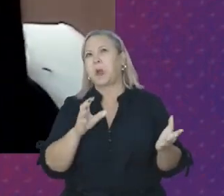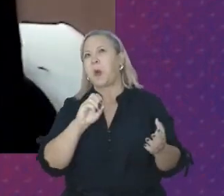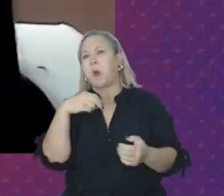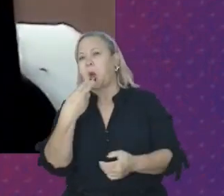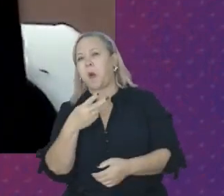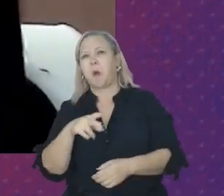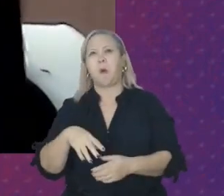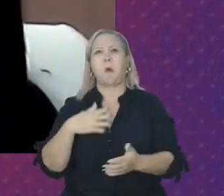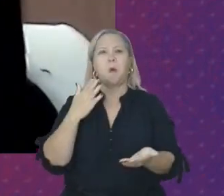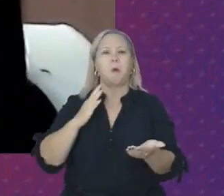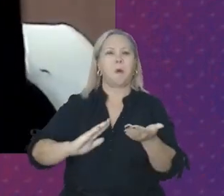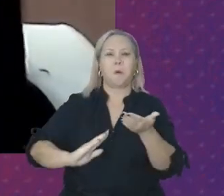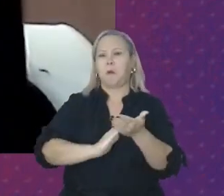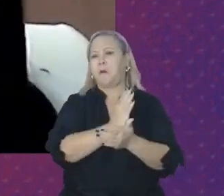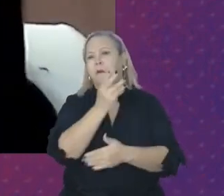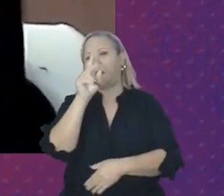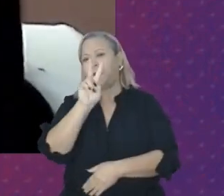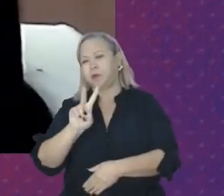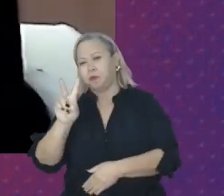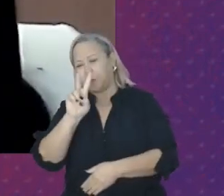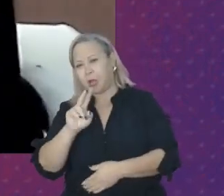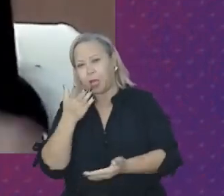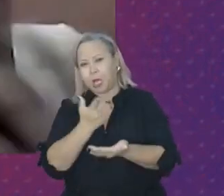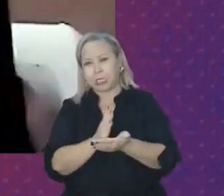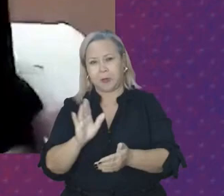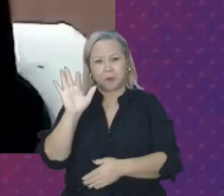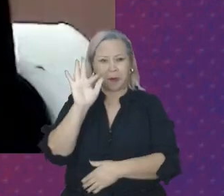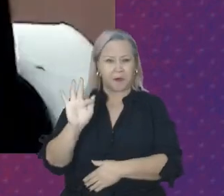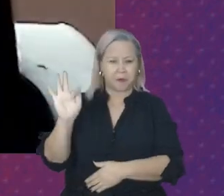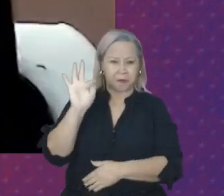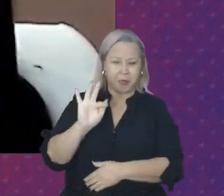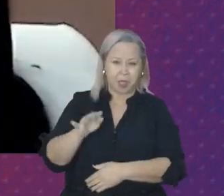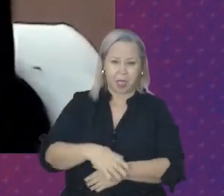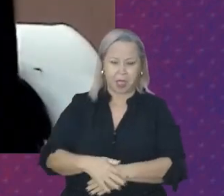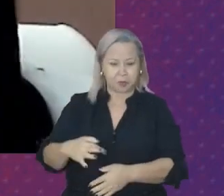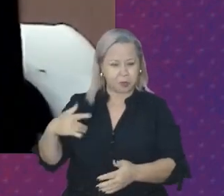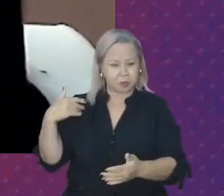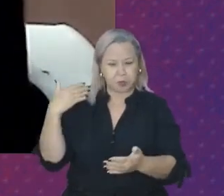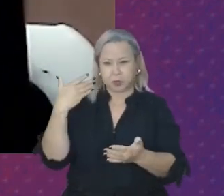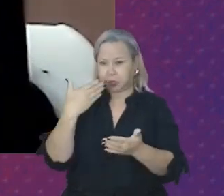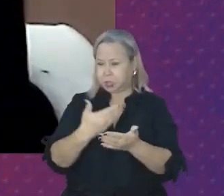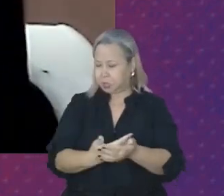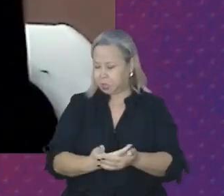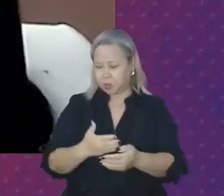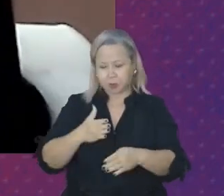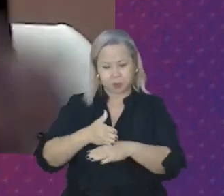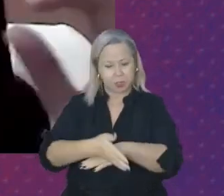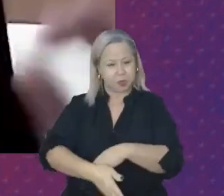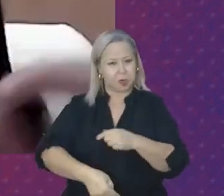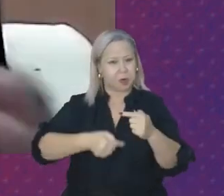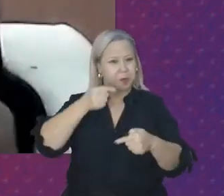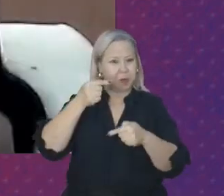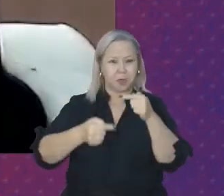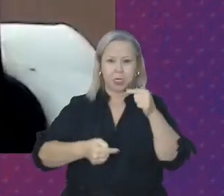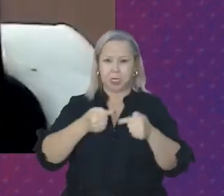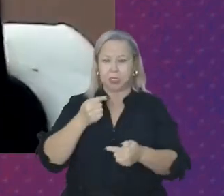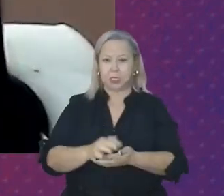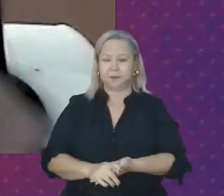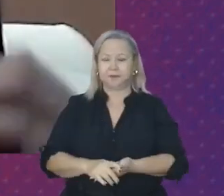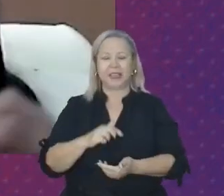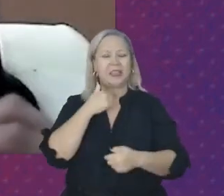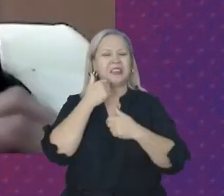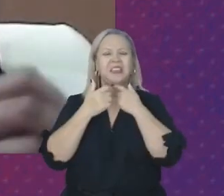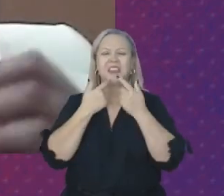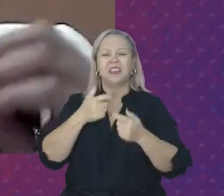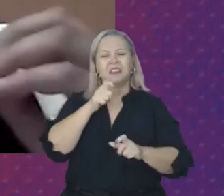vestibular, concluir um curso superior, a tua trajetória de por que você entrou na política, mas, enfim, ninguém